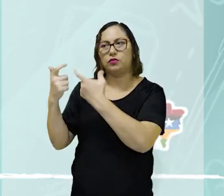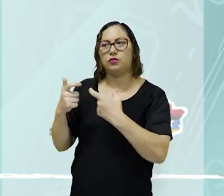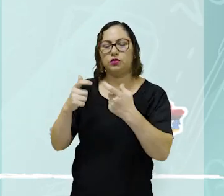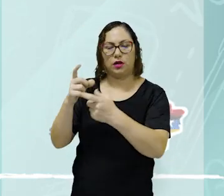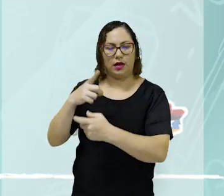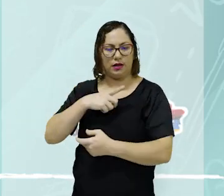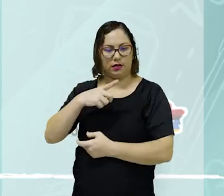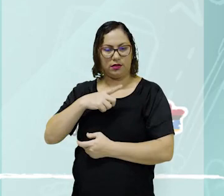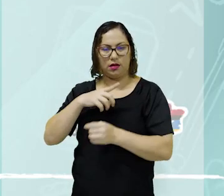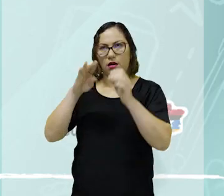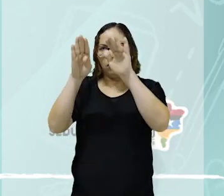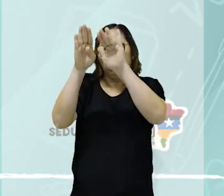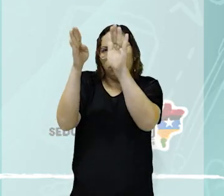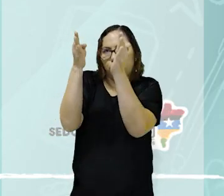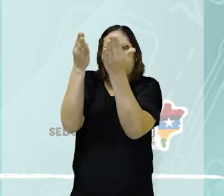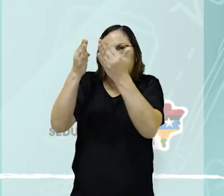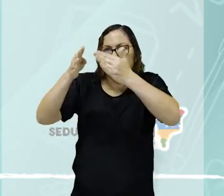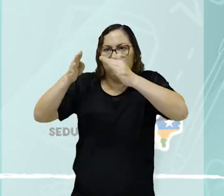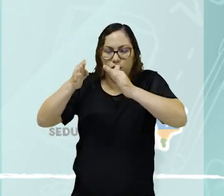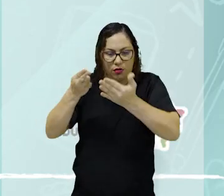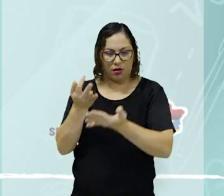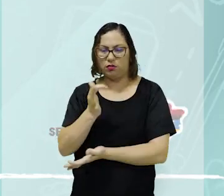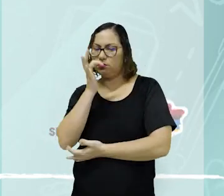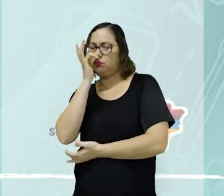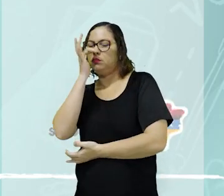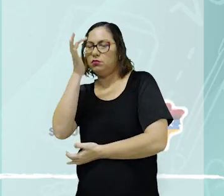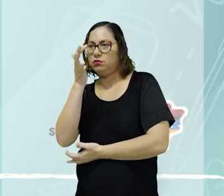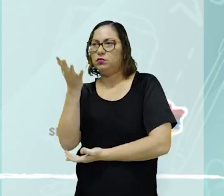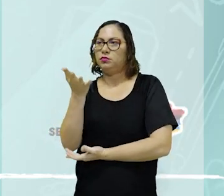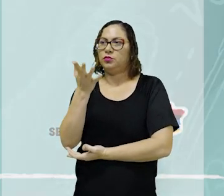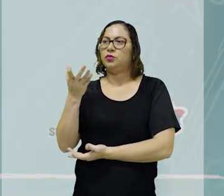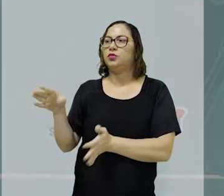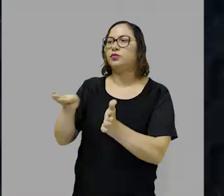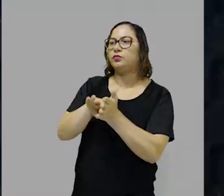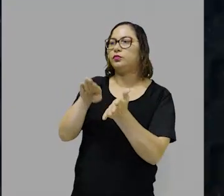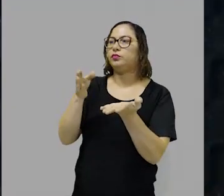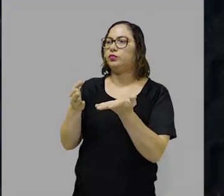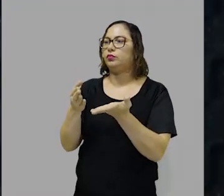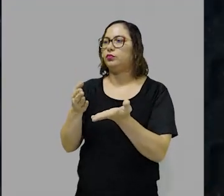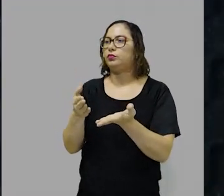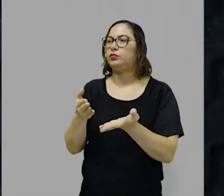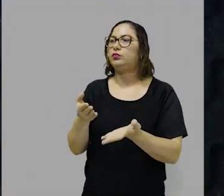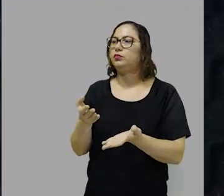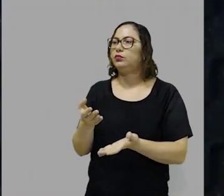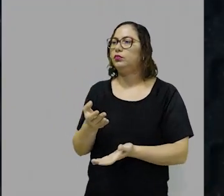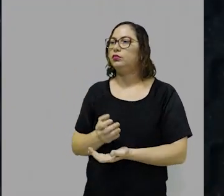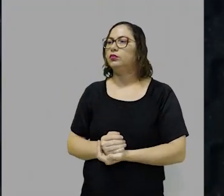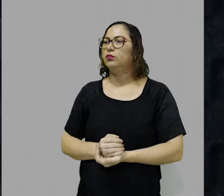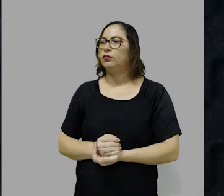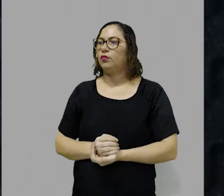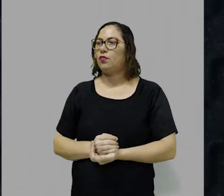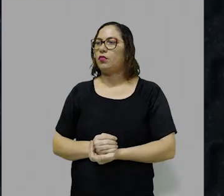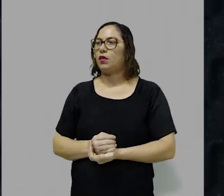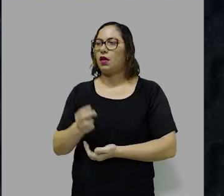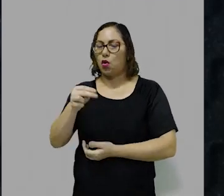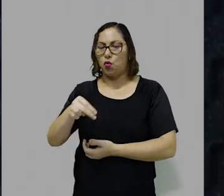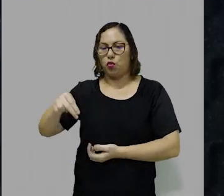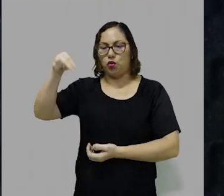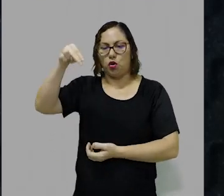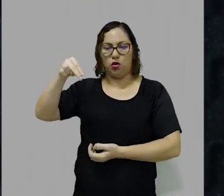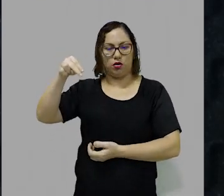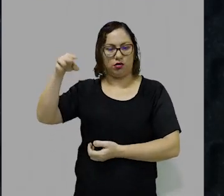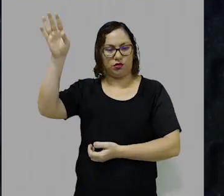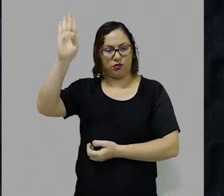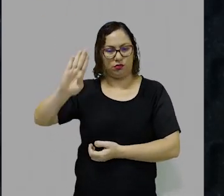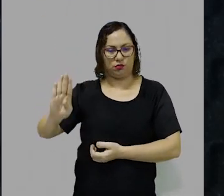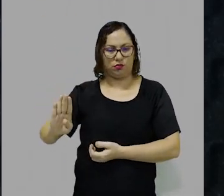onde essas curvas mais sofisticadas, sem excesso, chegam, né? Norte do país. Gente,